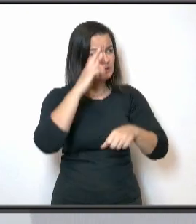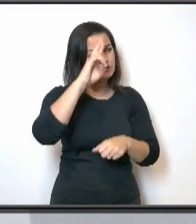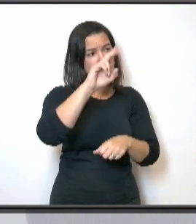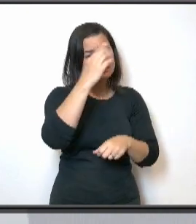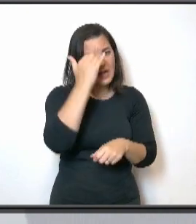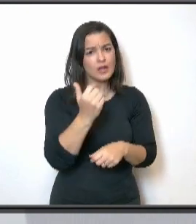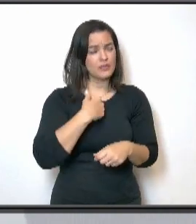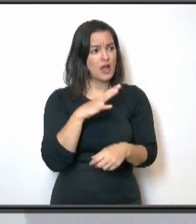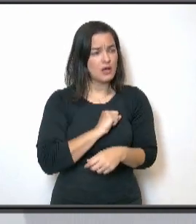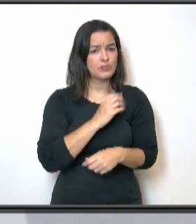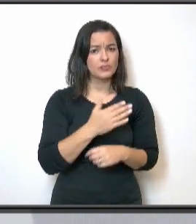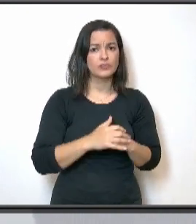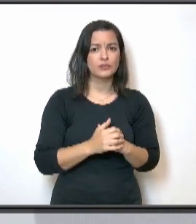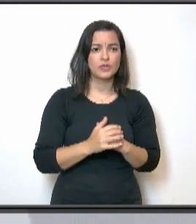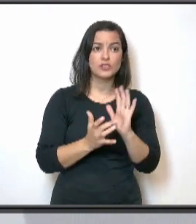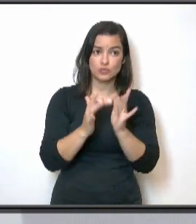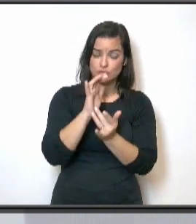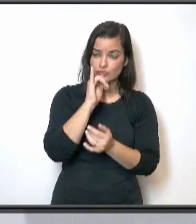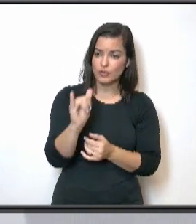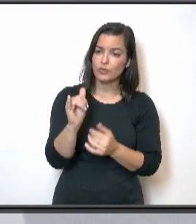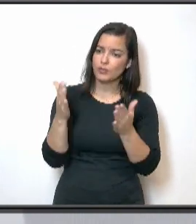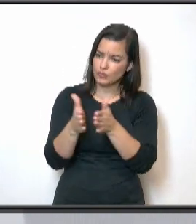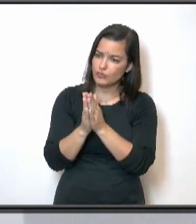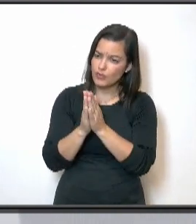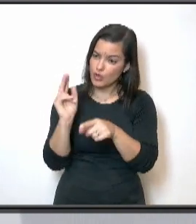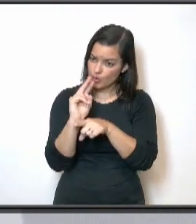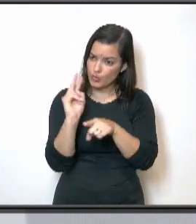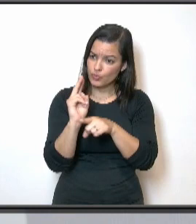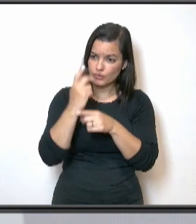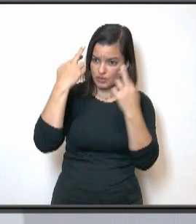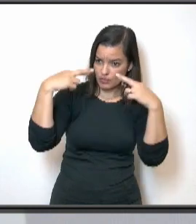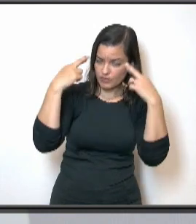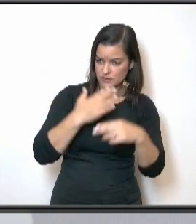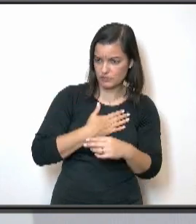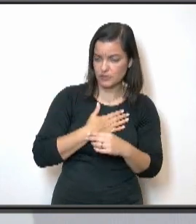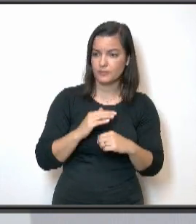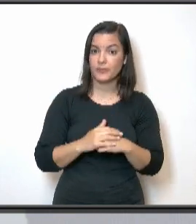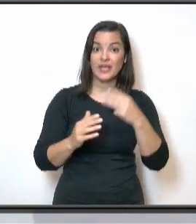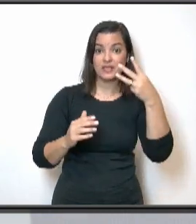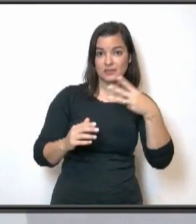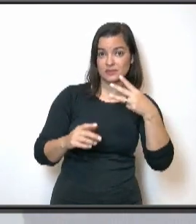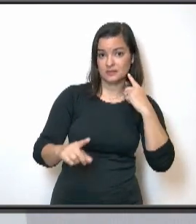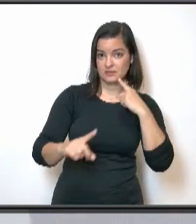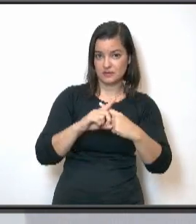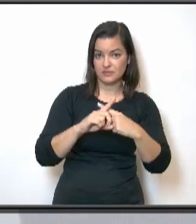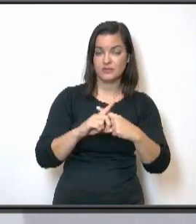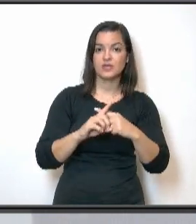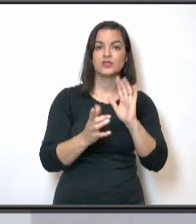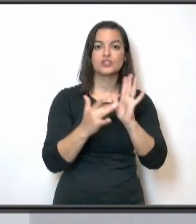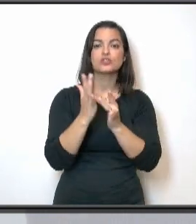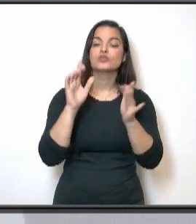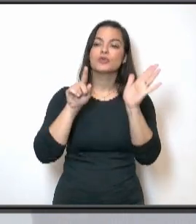amo. Disse-lhe Jesus: pastorei as minhas ovelhas. Pela terceira vez Jesus lhe perguntou: Simão, filho